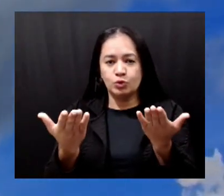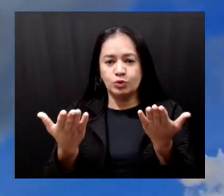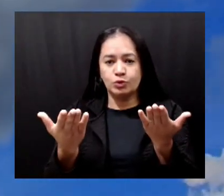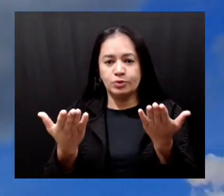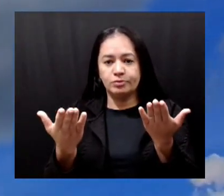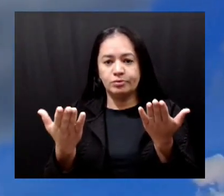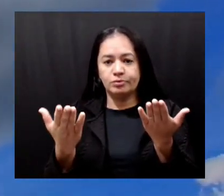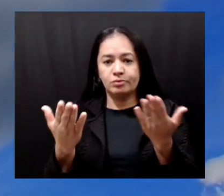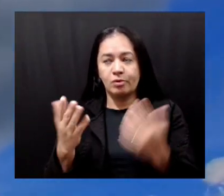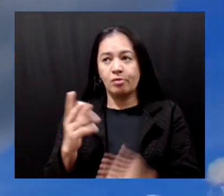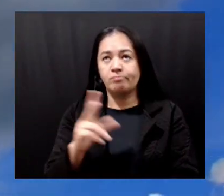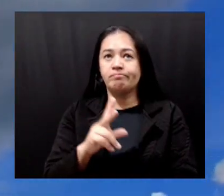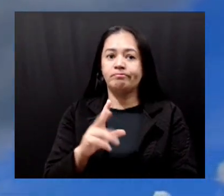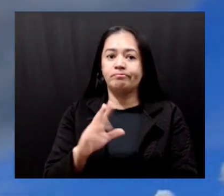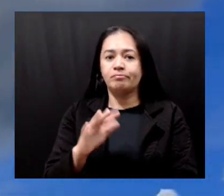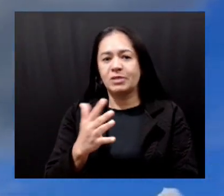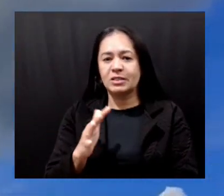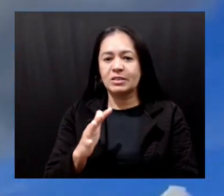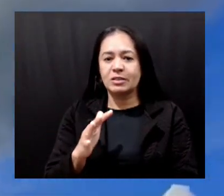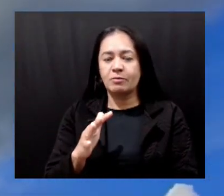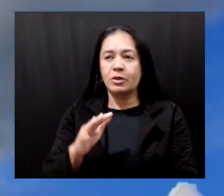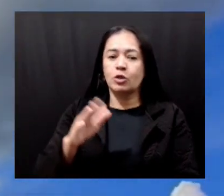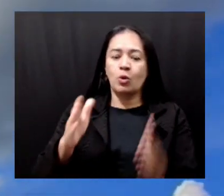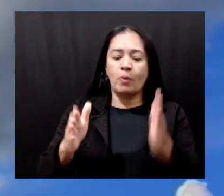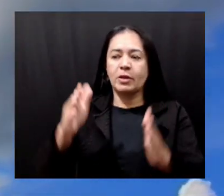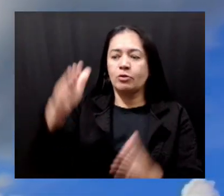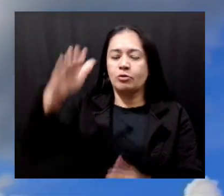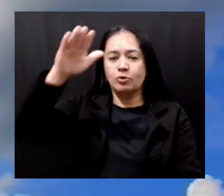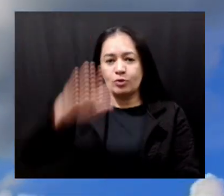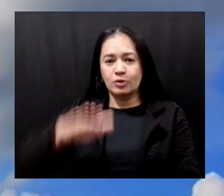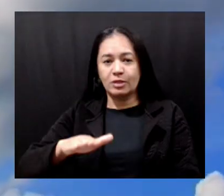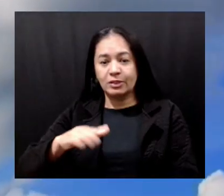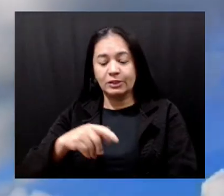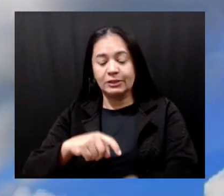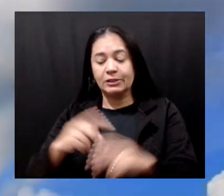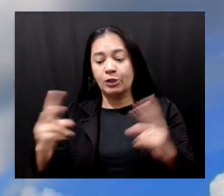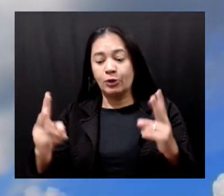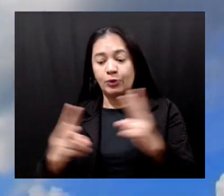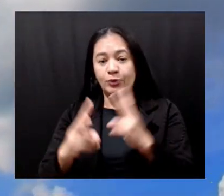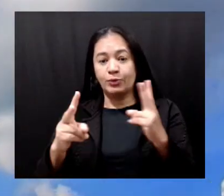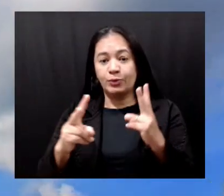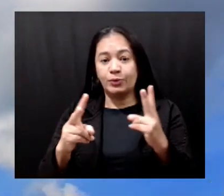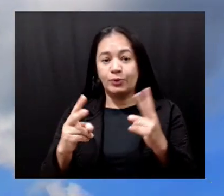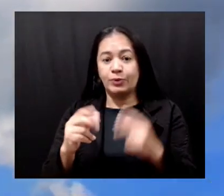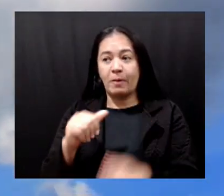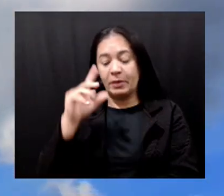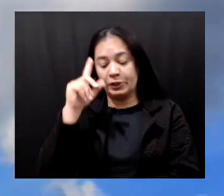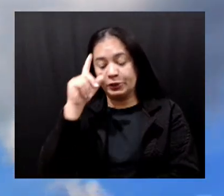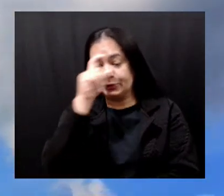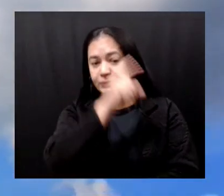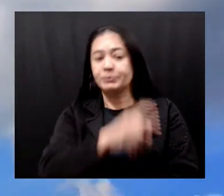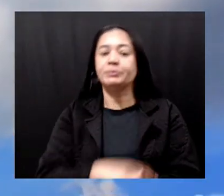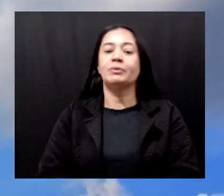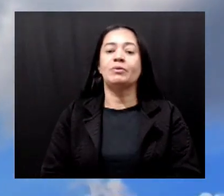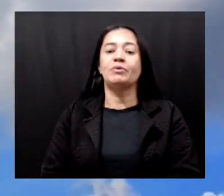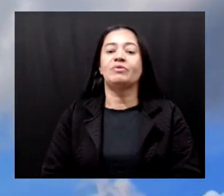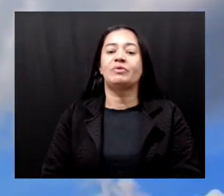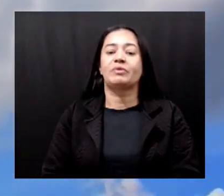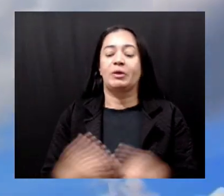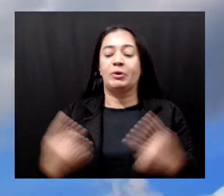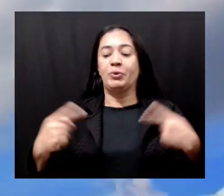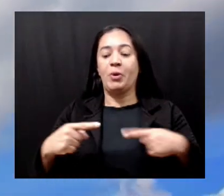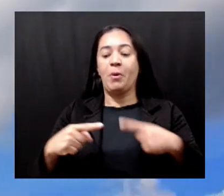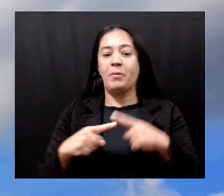particularmente durante a tarde. Aí quando tem vento o negócio fica mais difícil, né? Fica mais desafiador porque aí o frio fica